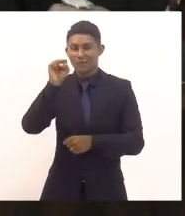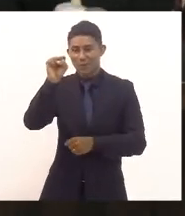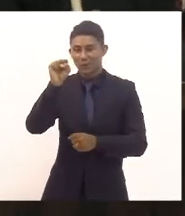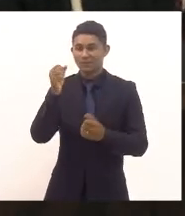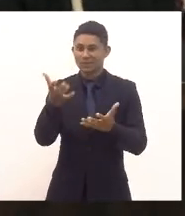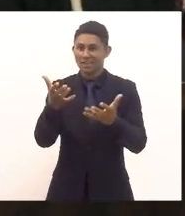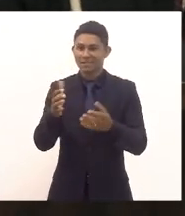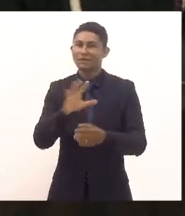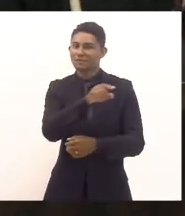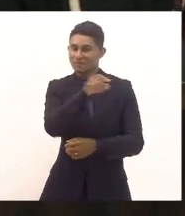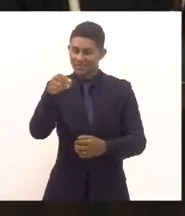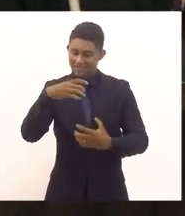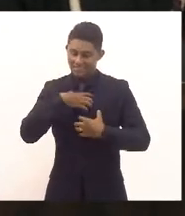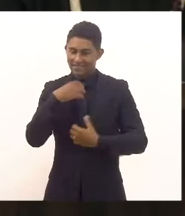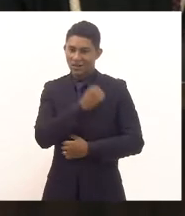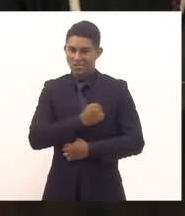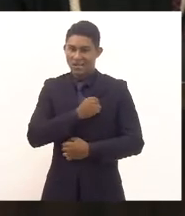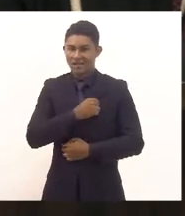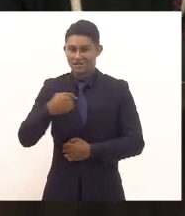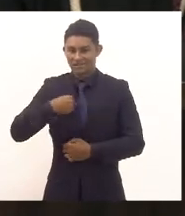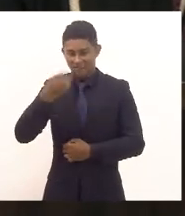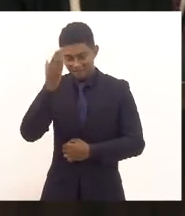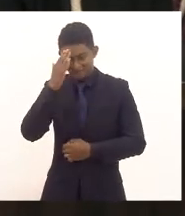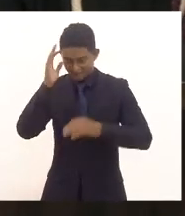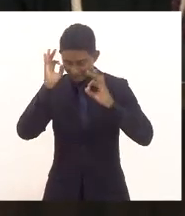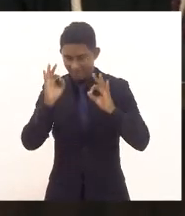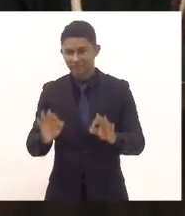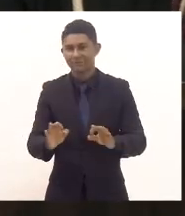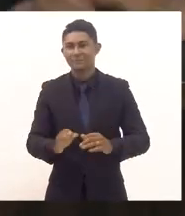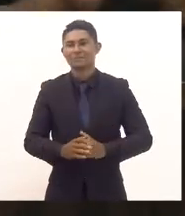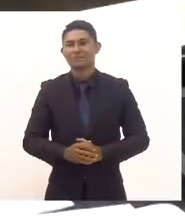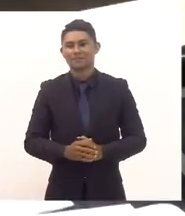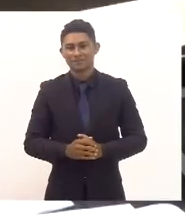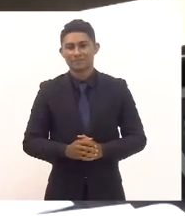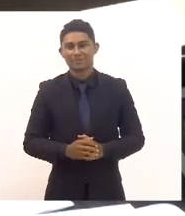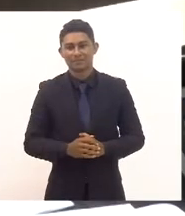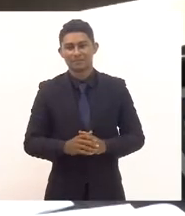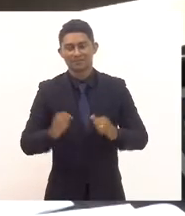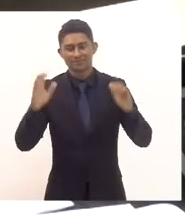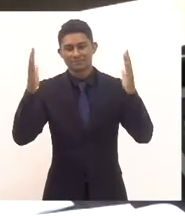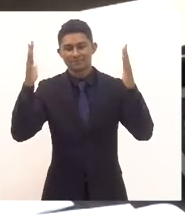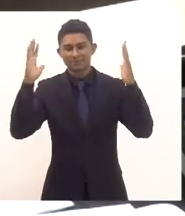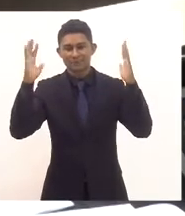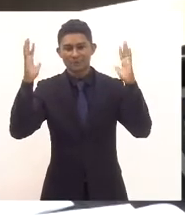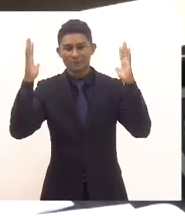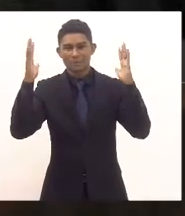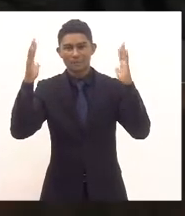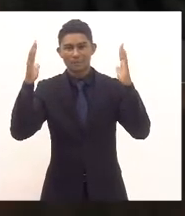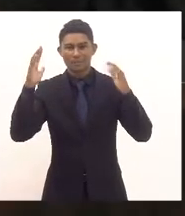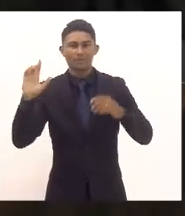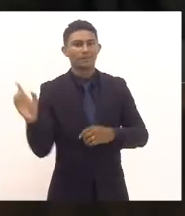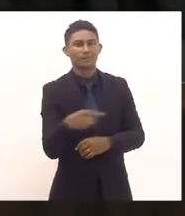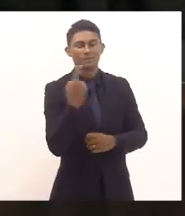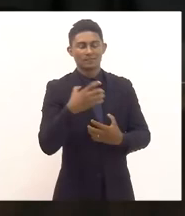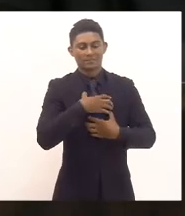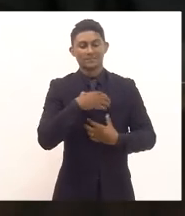é mas que vocês vão sentir saudade mal um beijo nós